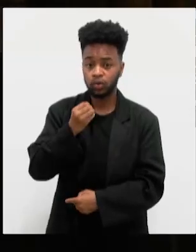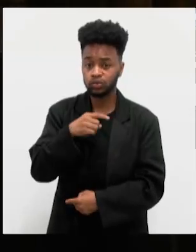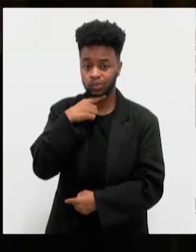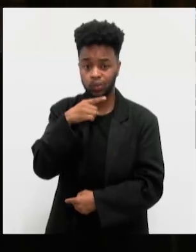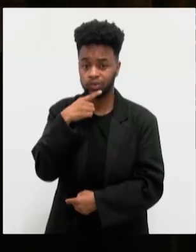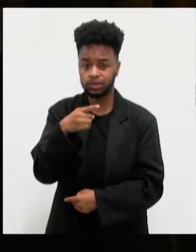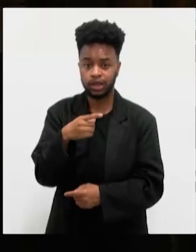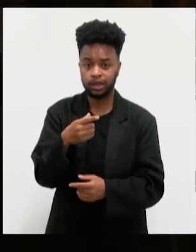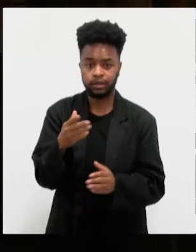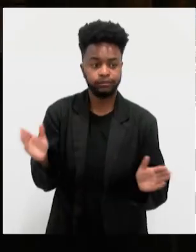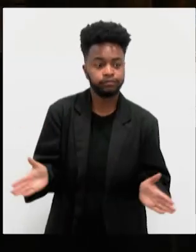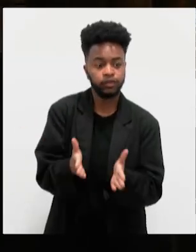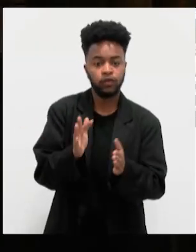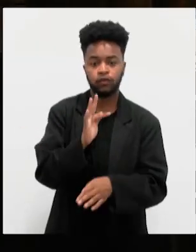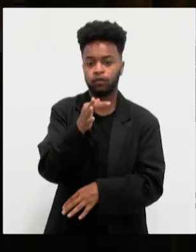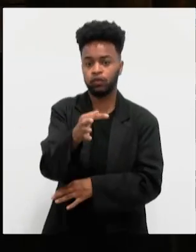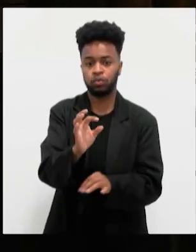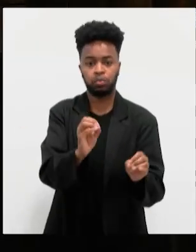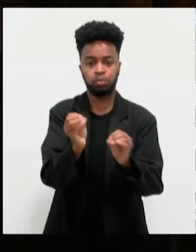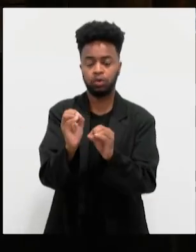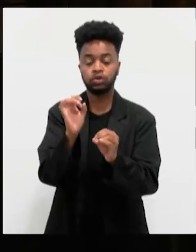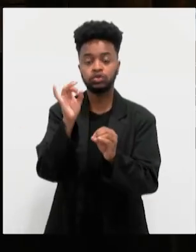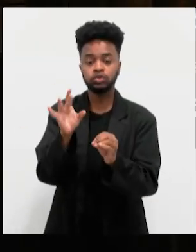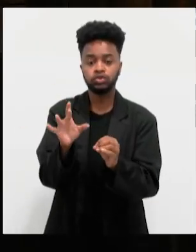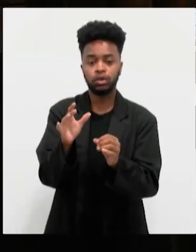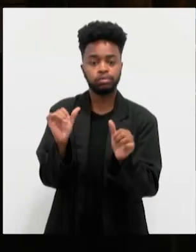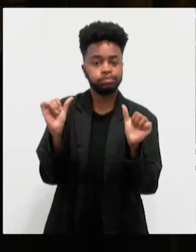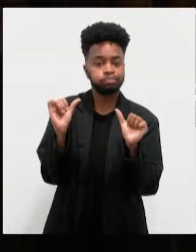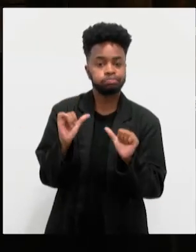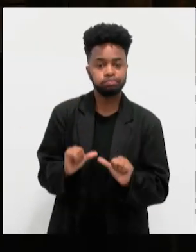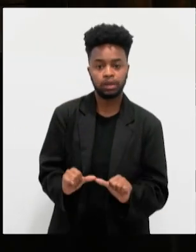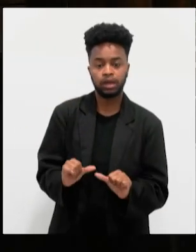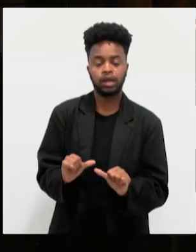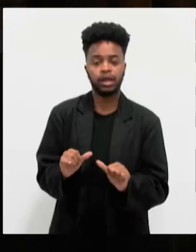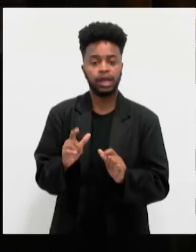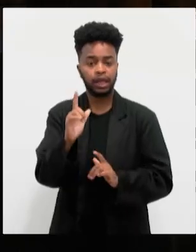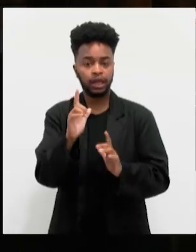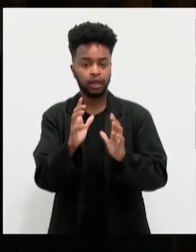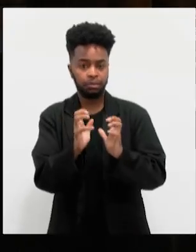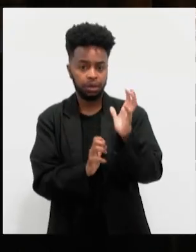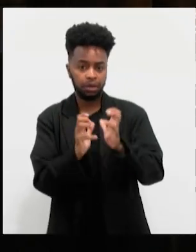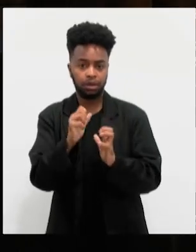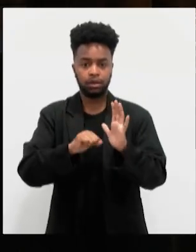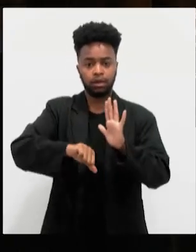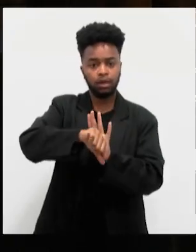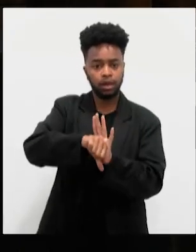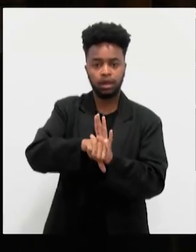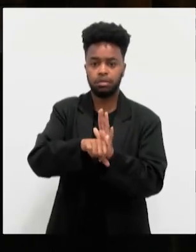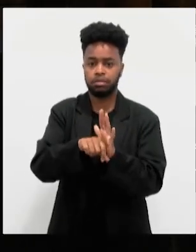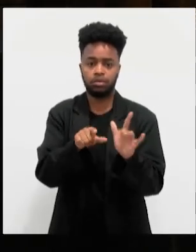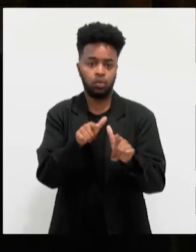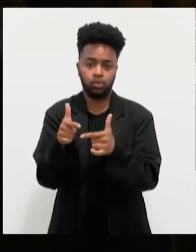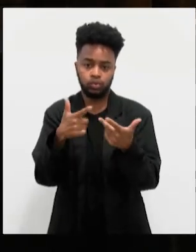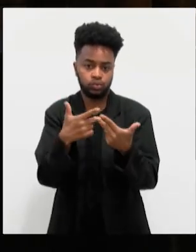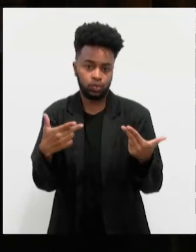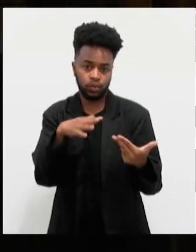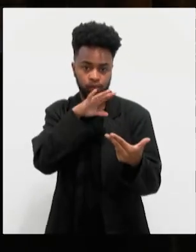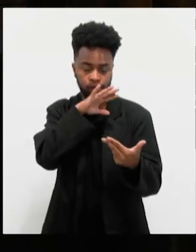futuro. Ódio só traz decepção, desavença, crime, etc. Por